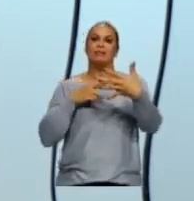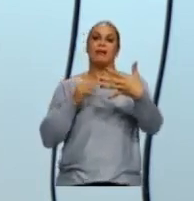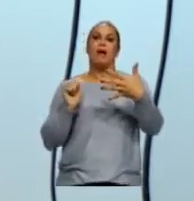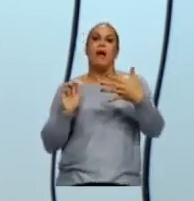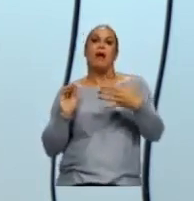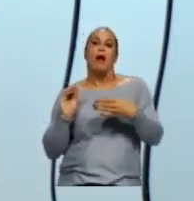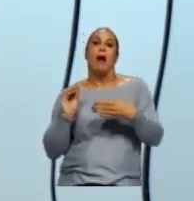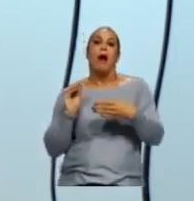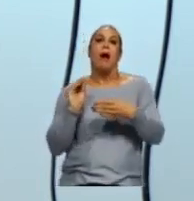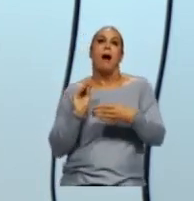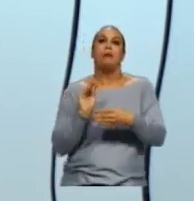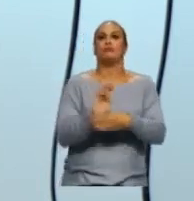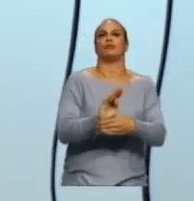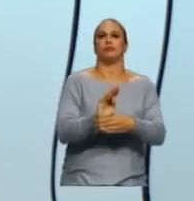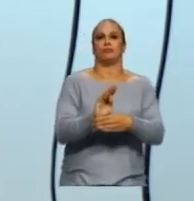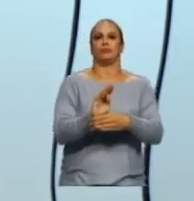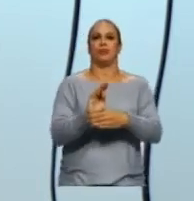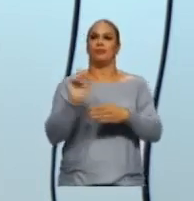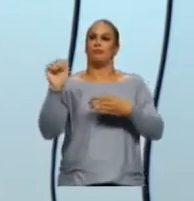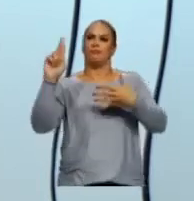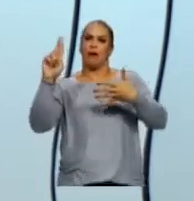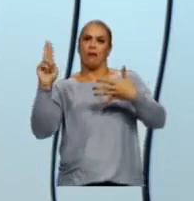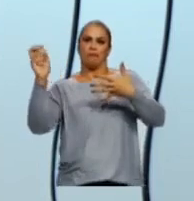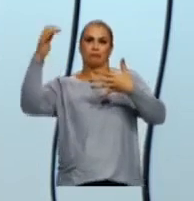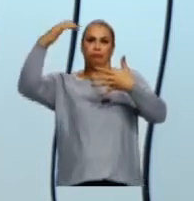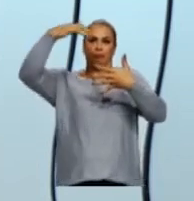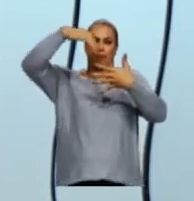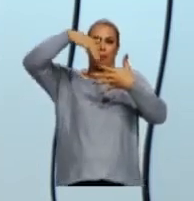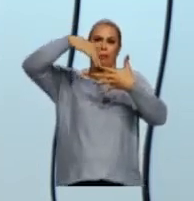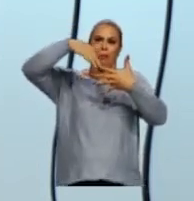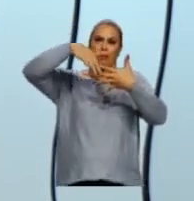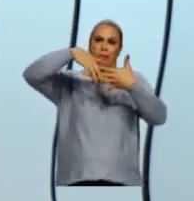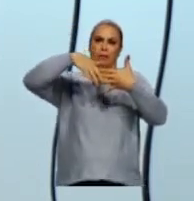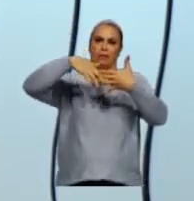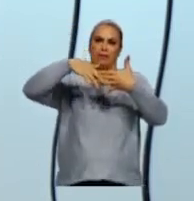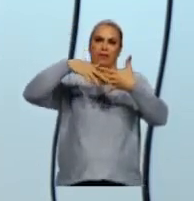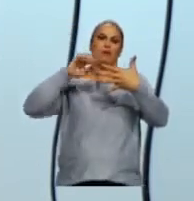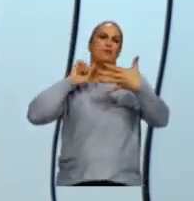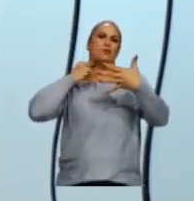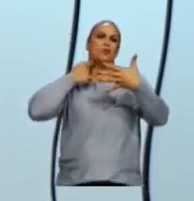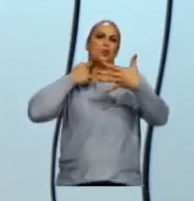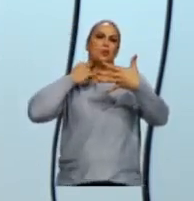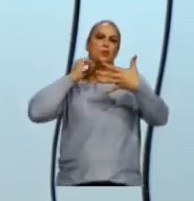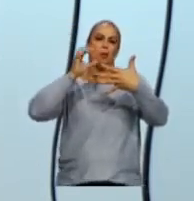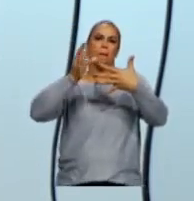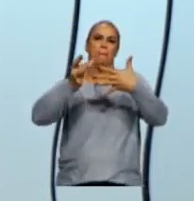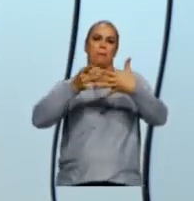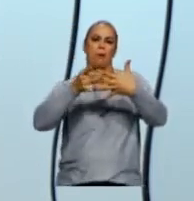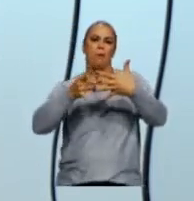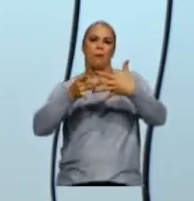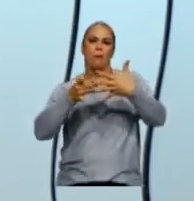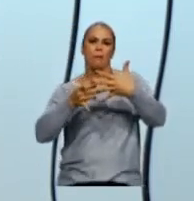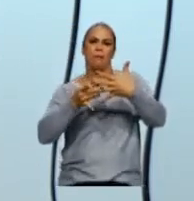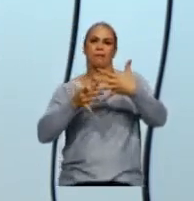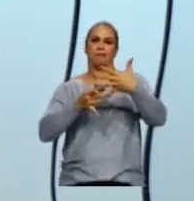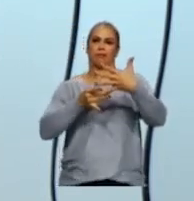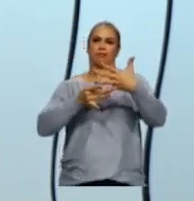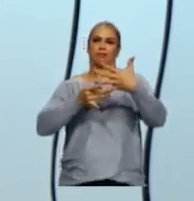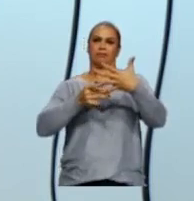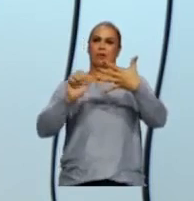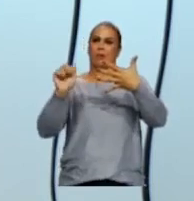ajudar a filtrar esse ar. Existem impurezas que são retidas logo na entrada com as fossas nasais. Mas